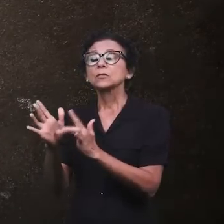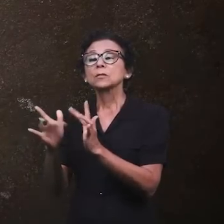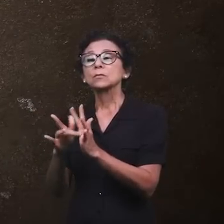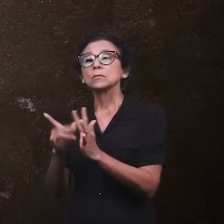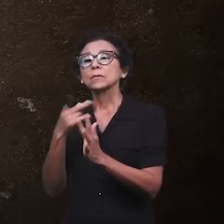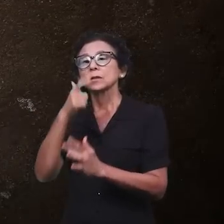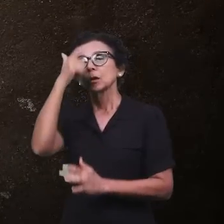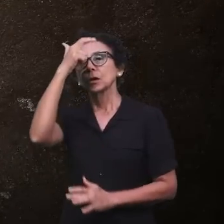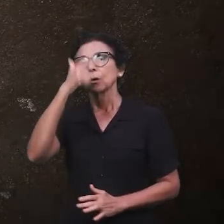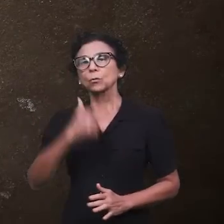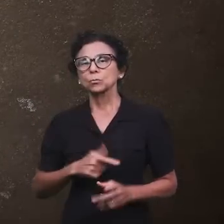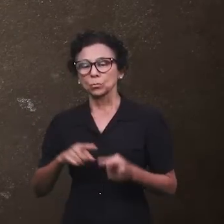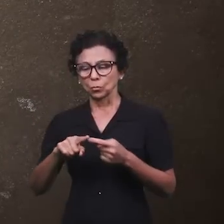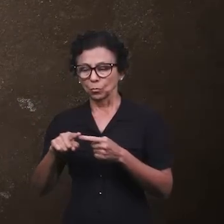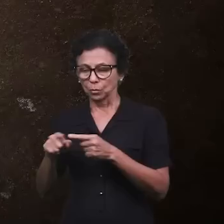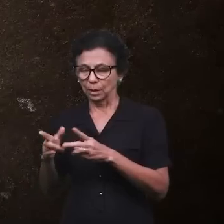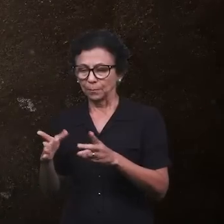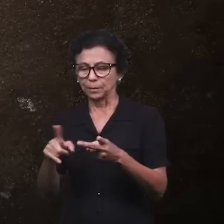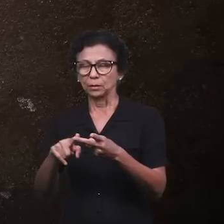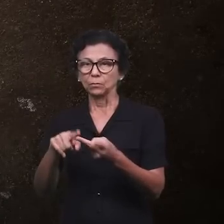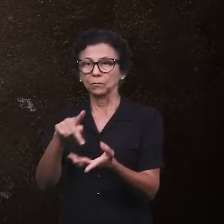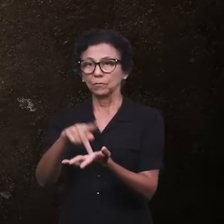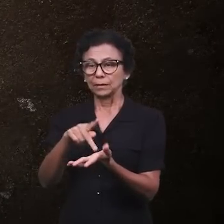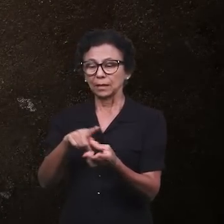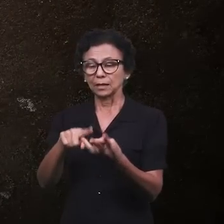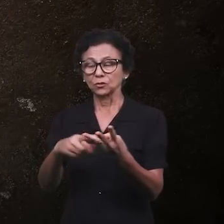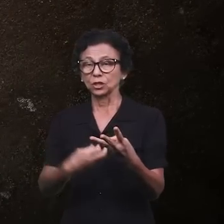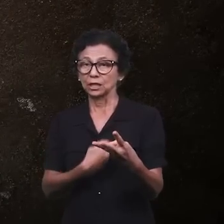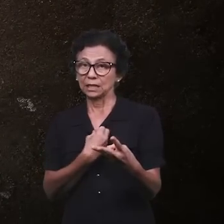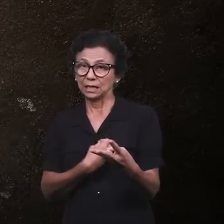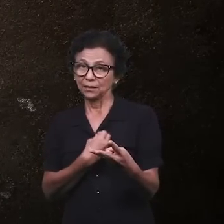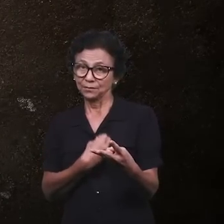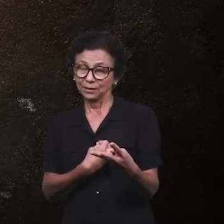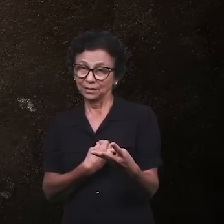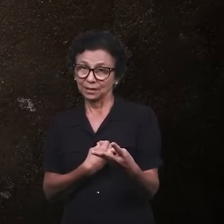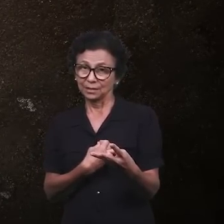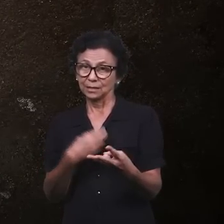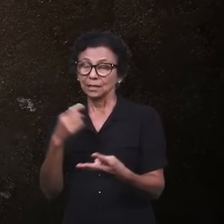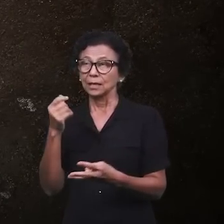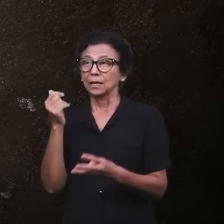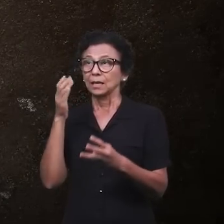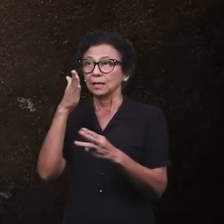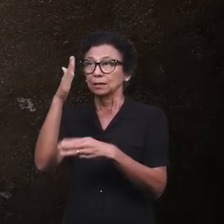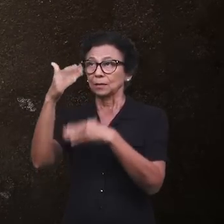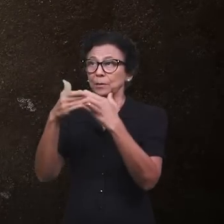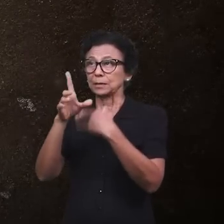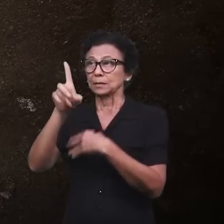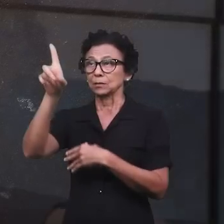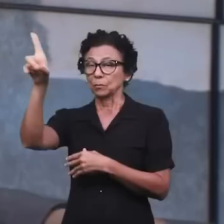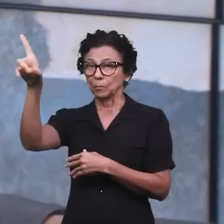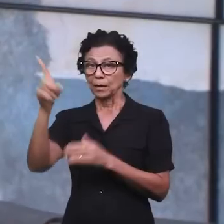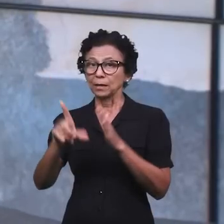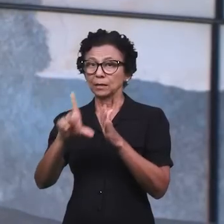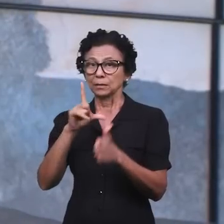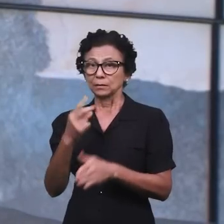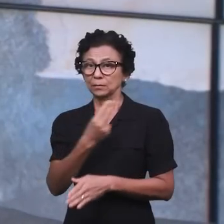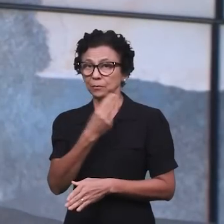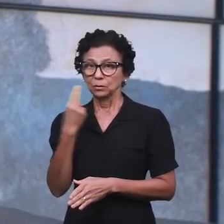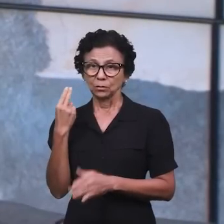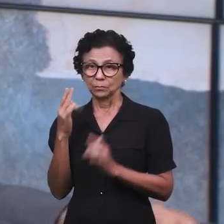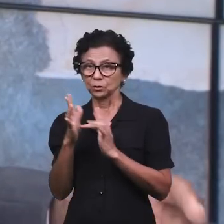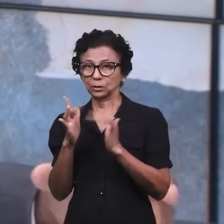o caminho e a verdade e a vida, e ninguém vem ao Pai senão por mim. Jesus é a verdade